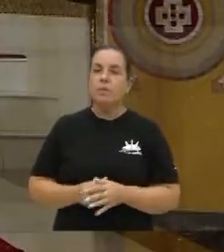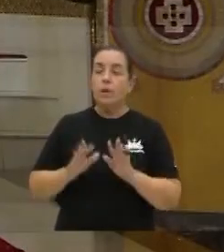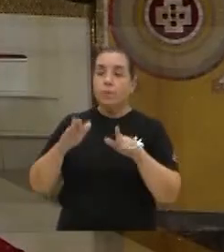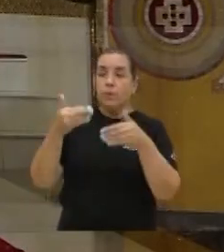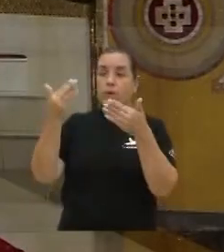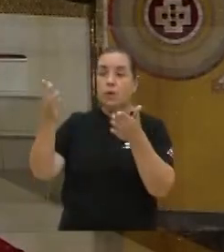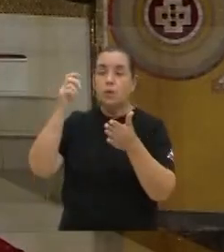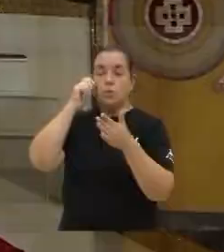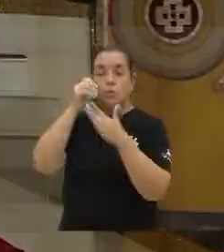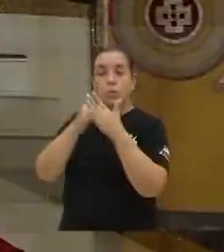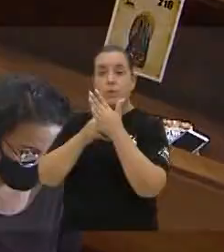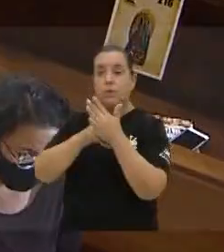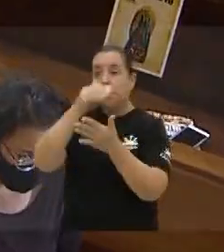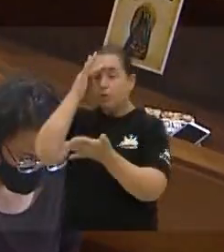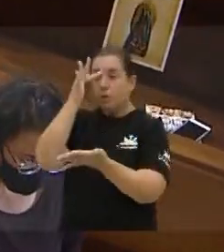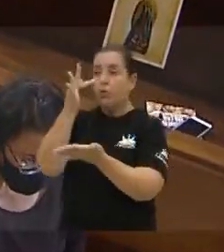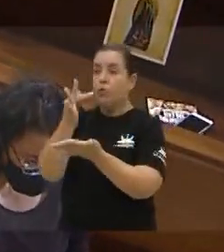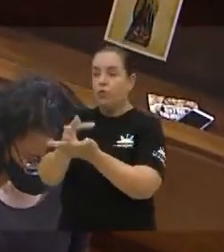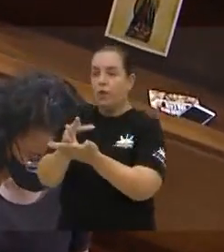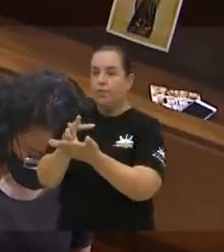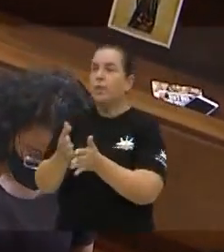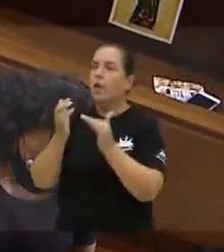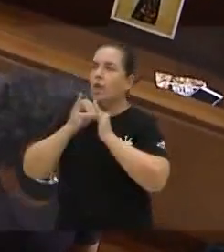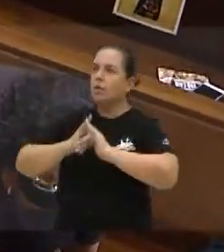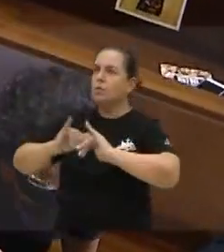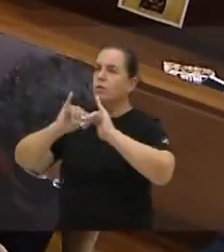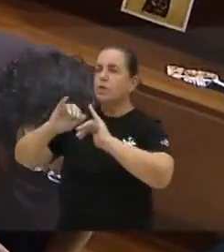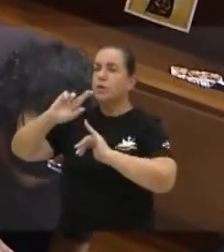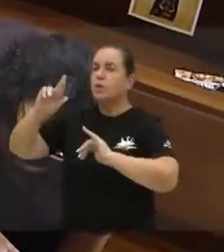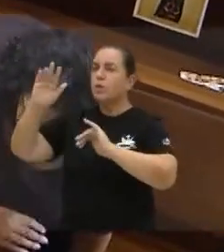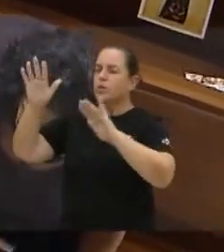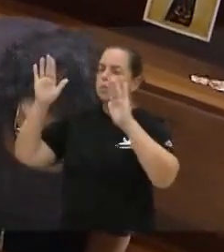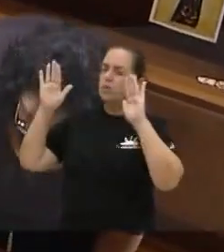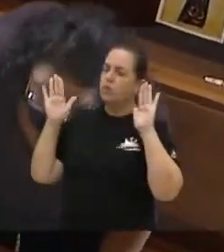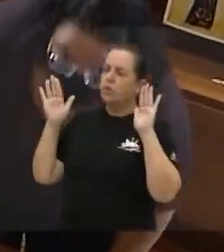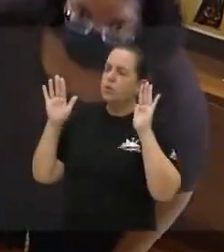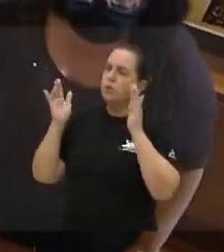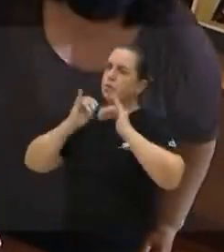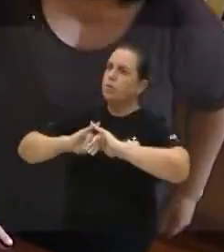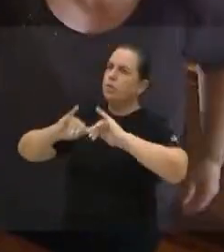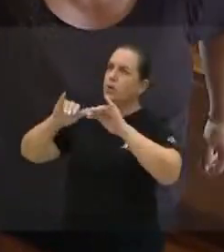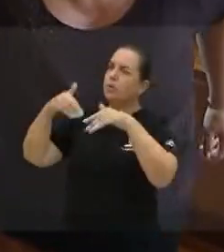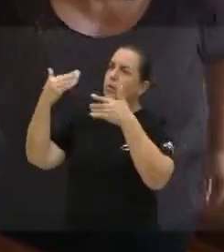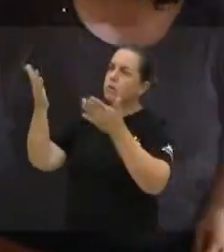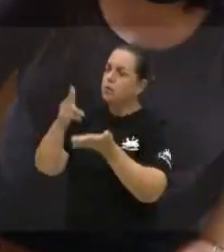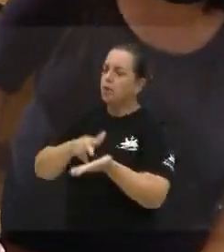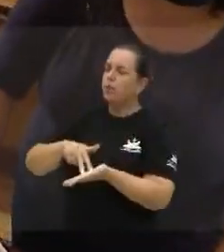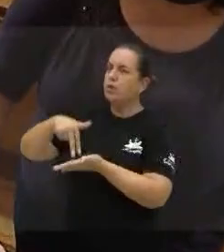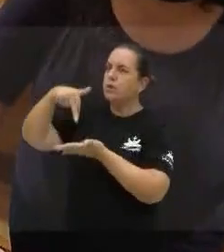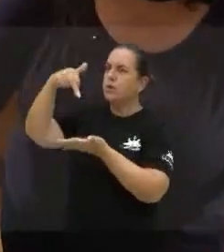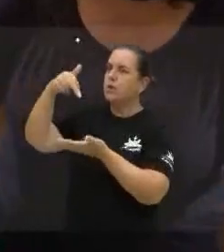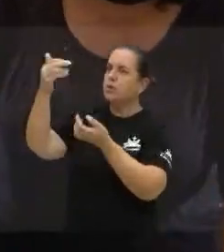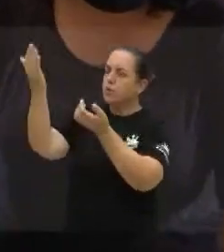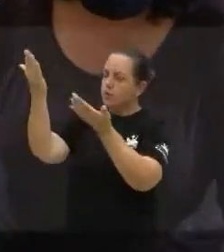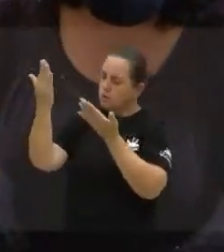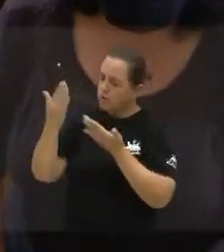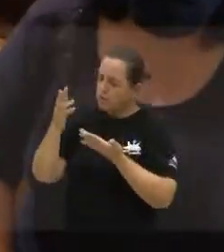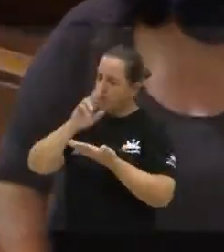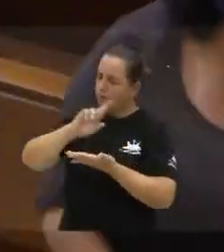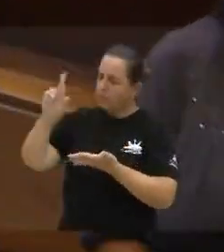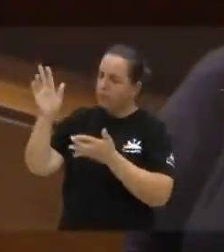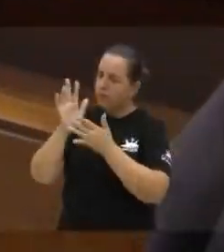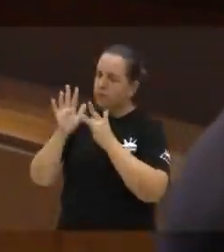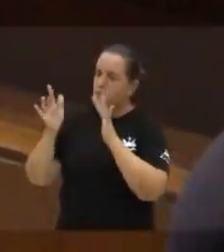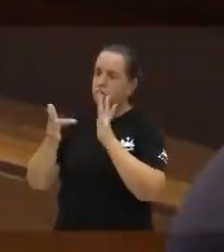Eis o mistério da fé. Anunciamos, Senhor, a vossa morte e proclamamos a vossa